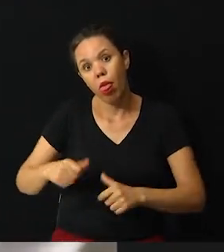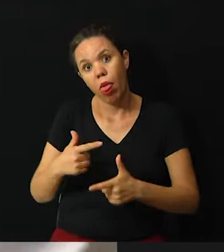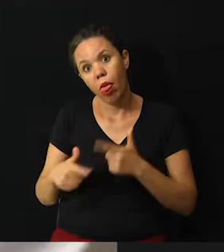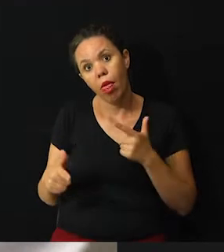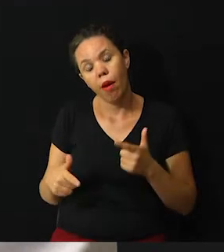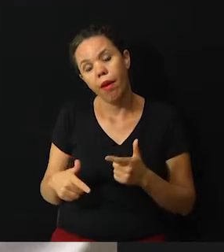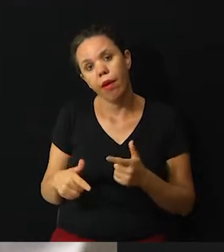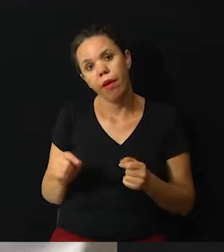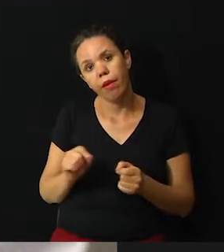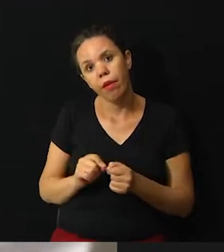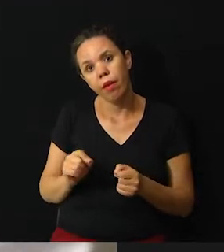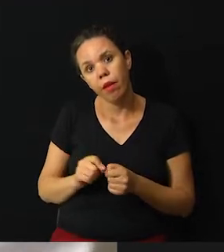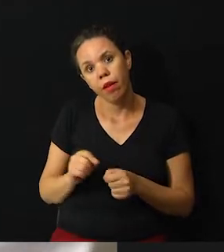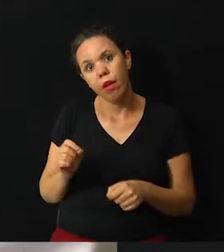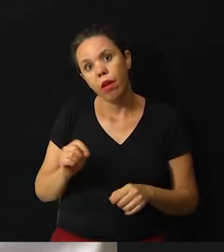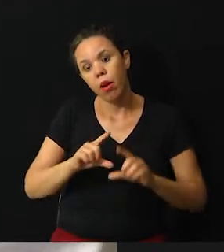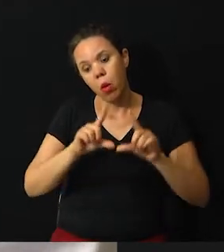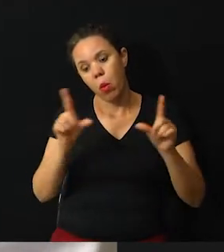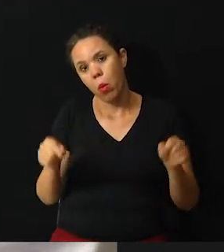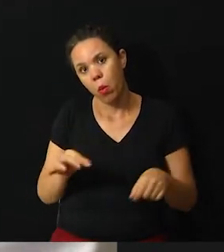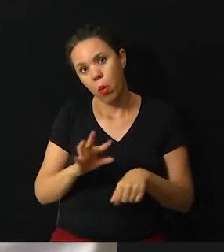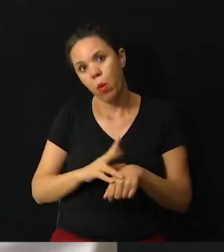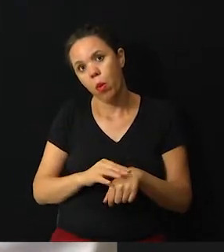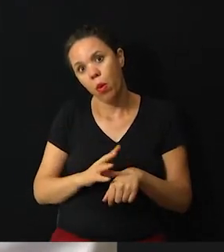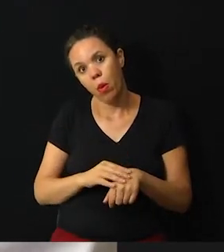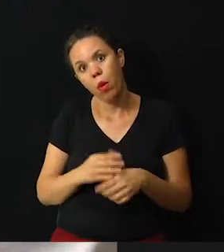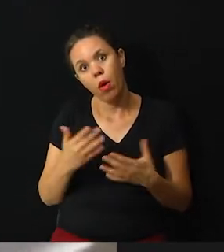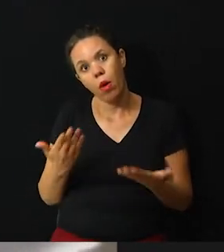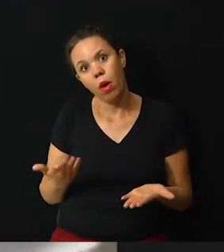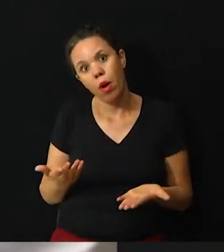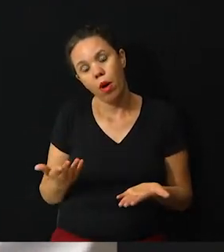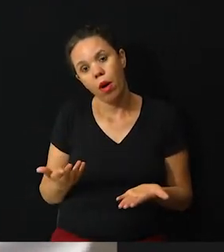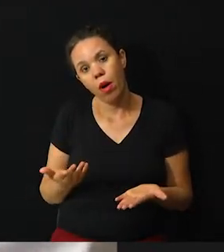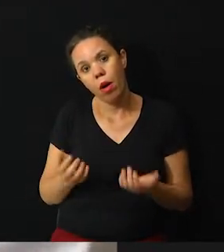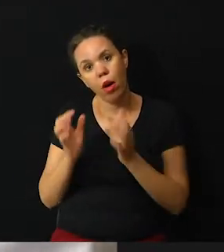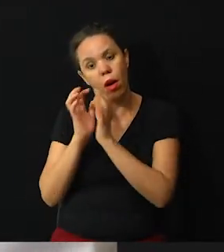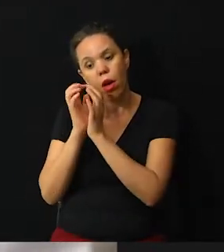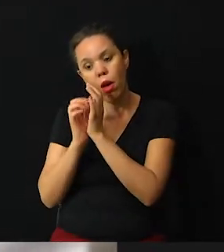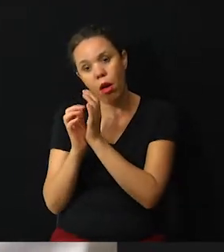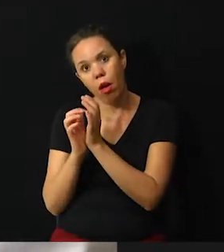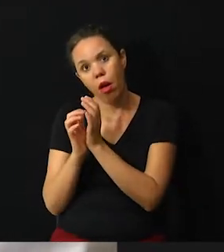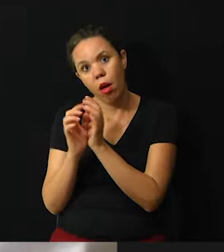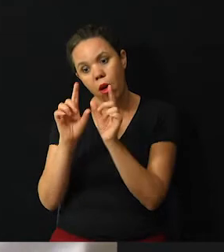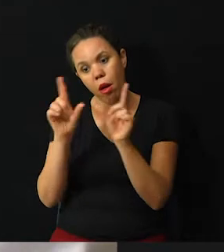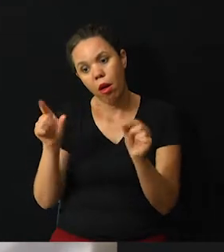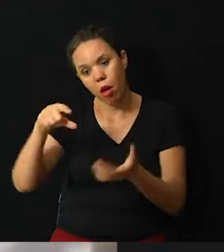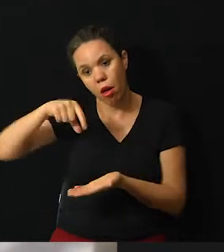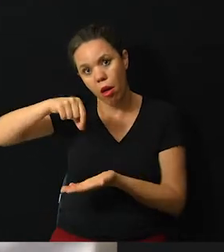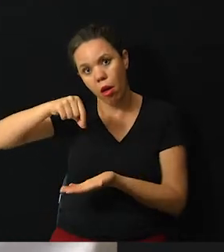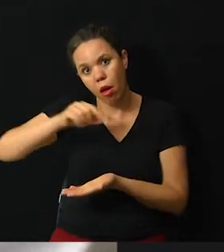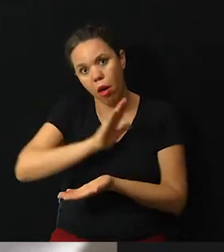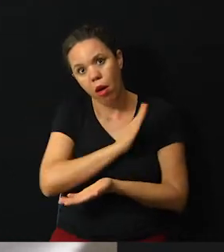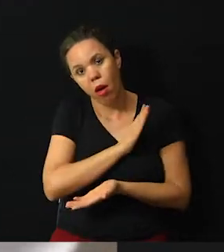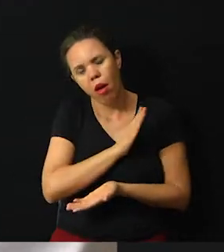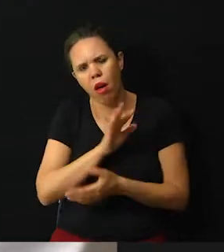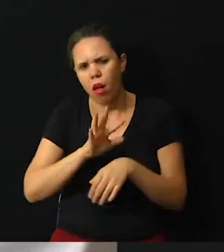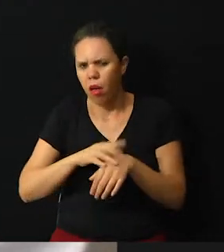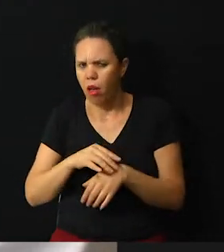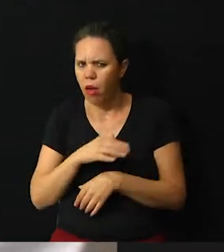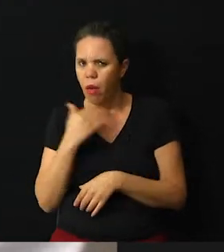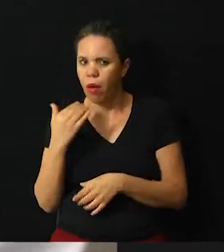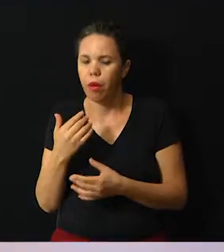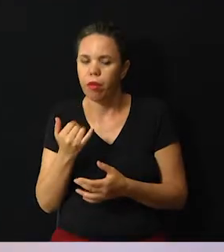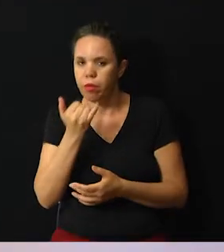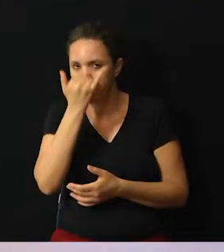no pericárdio, pode fazer inflamação no pulmão, como eu falei, na inflamação da pleura, fazer derrame líquido no pulmão, líquido no coração, isso é uma doença